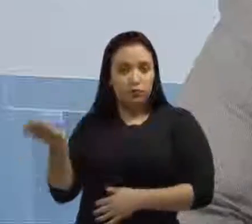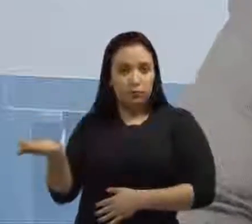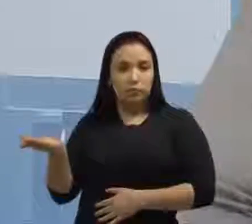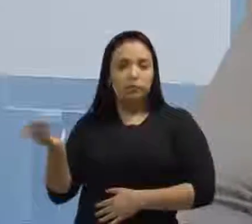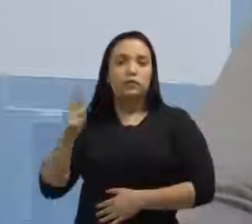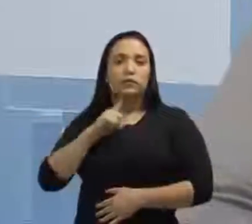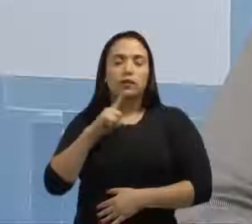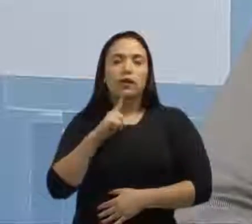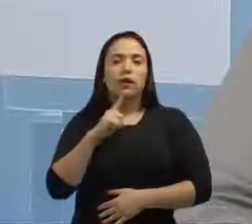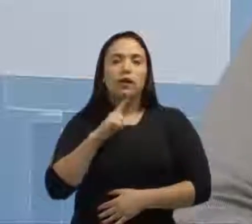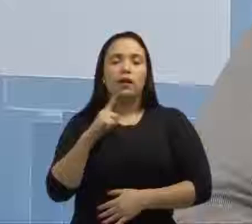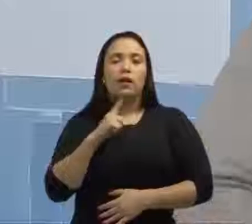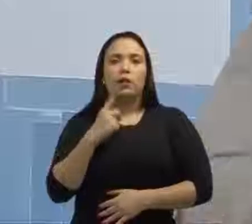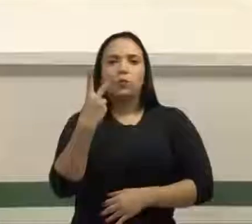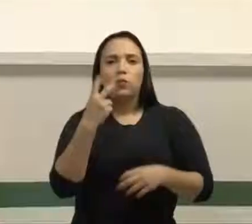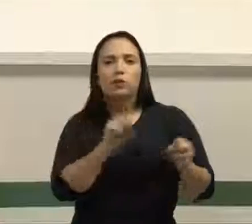de